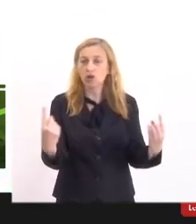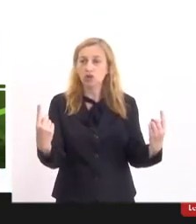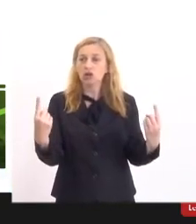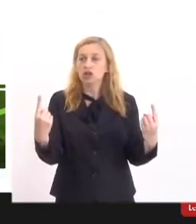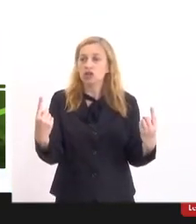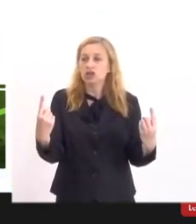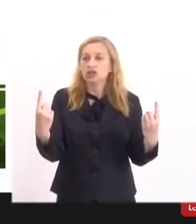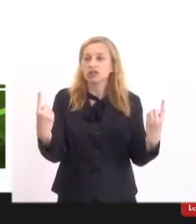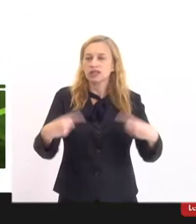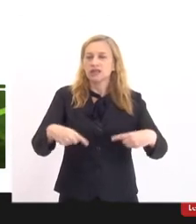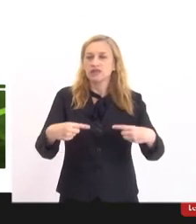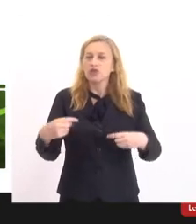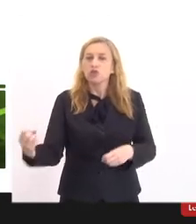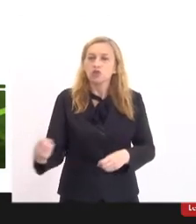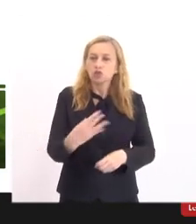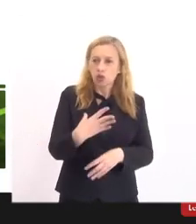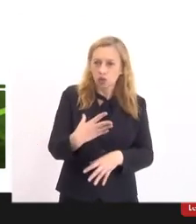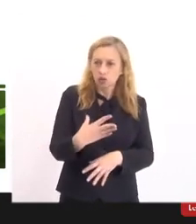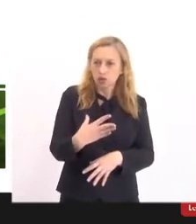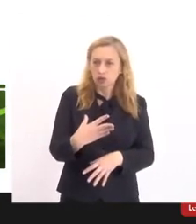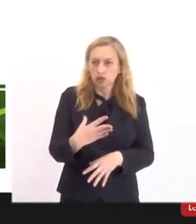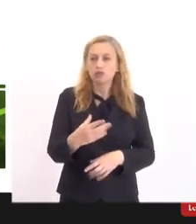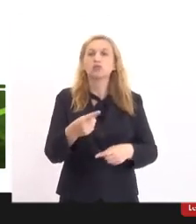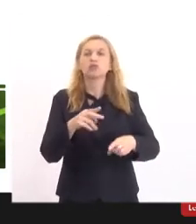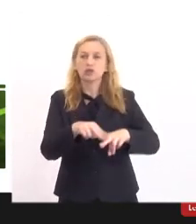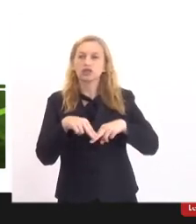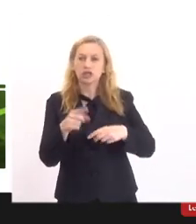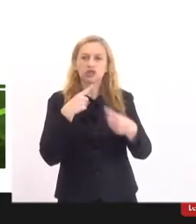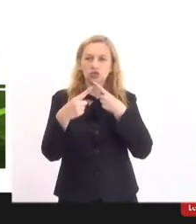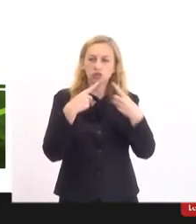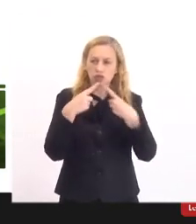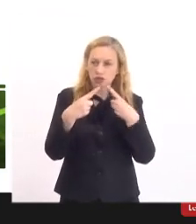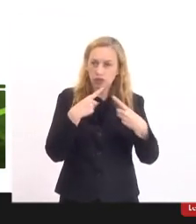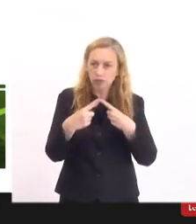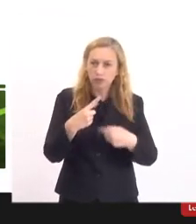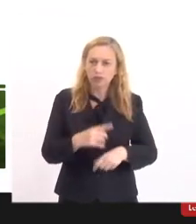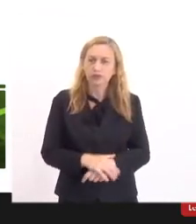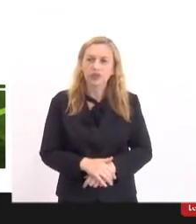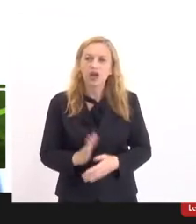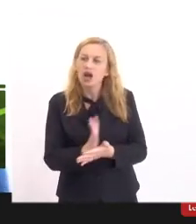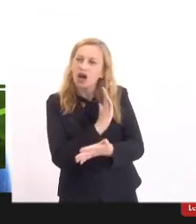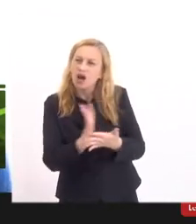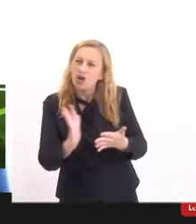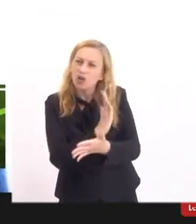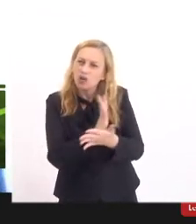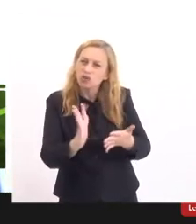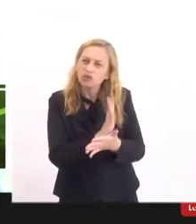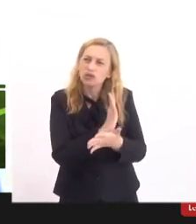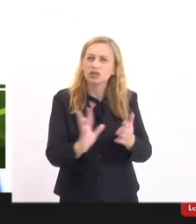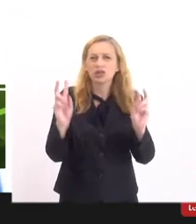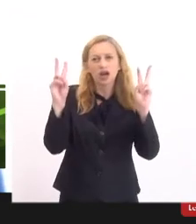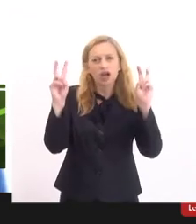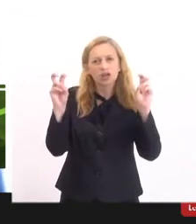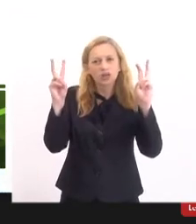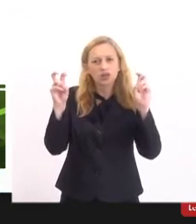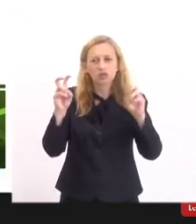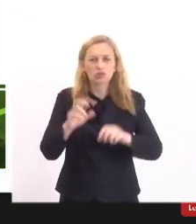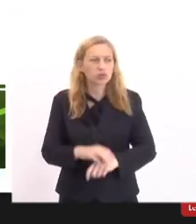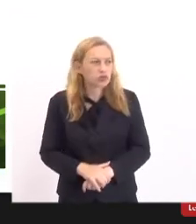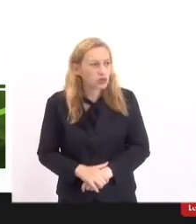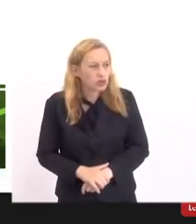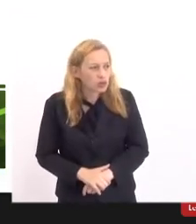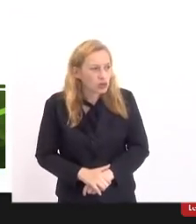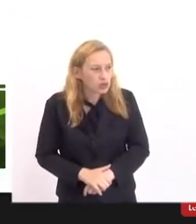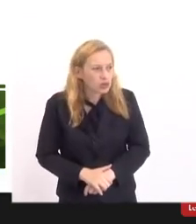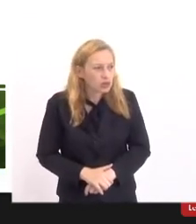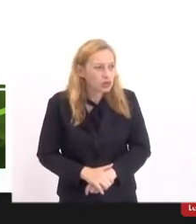e por isso fazer essa discussão é fundamental. Mas eu queria alegar algumas questões que a gente apontava no relatório, quais que a